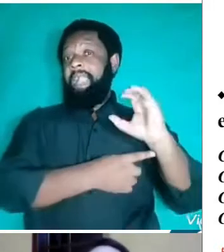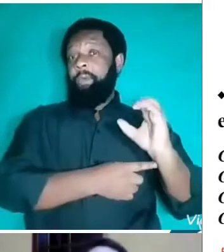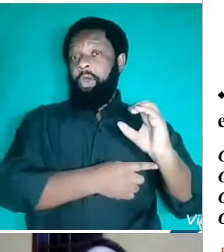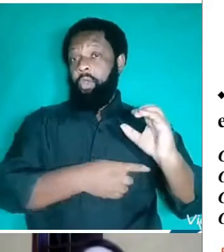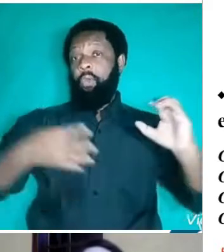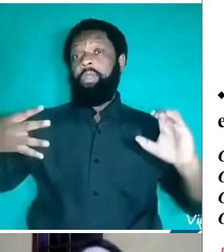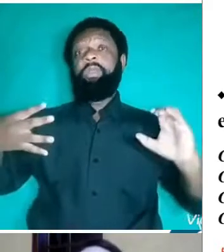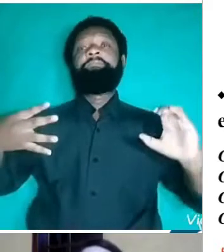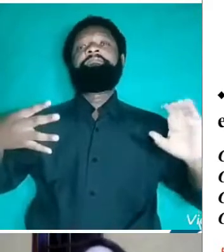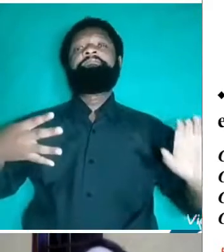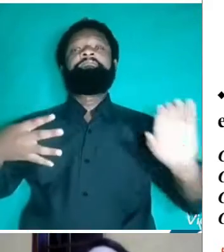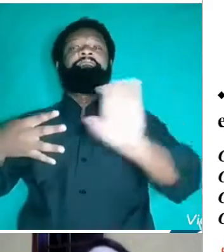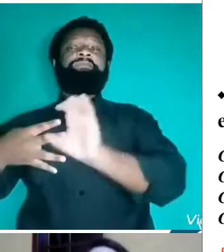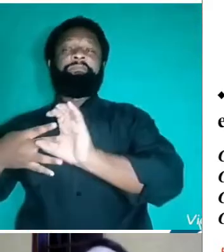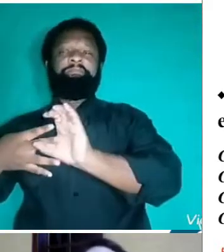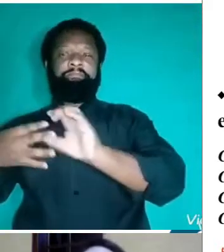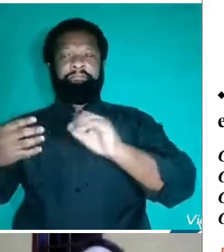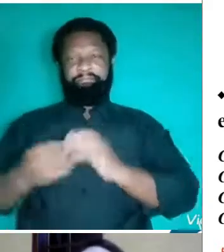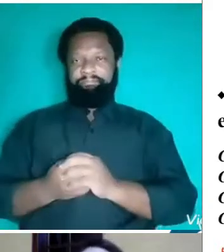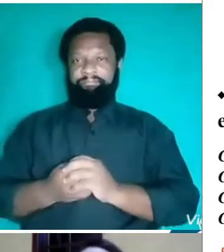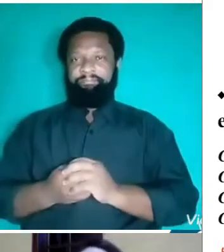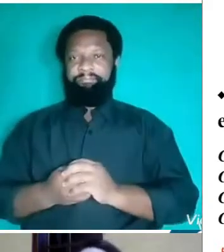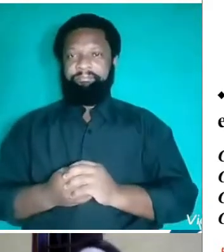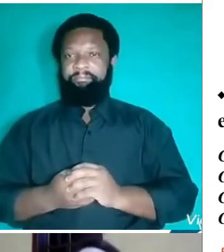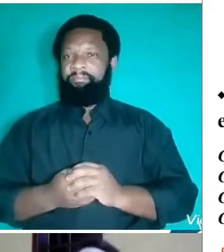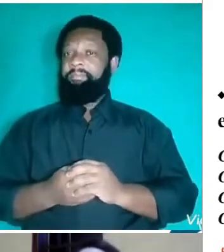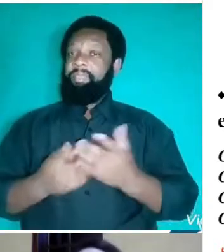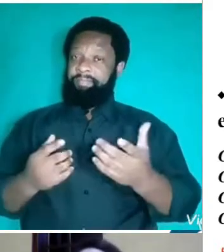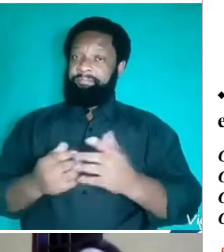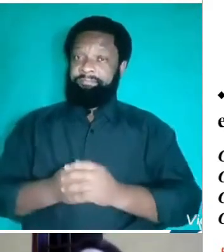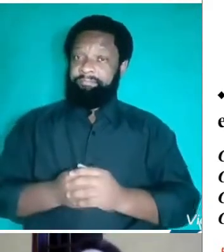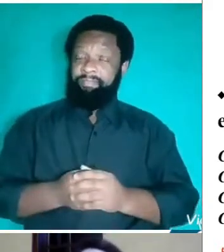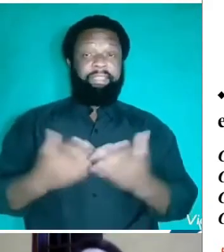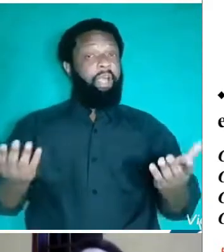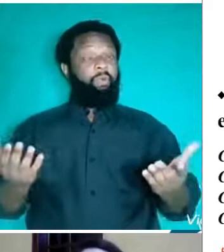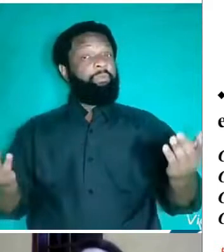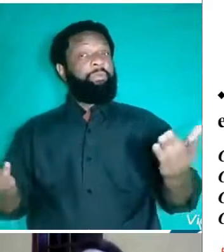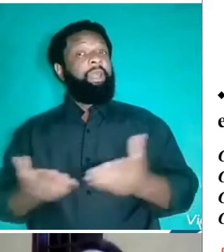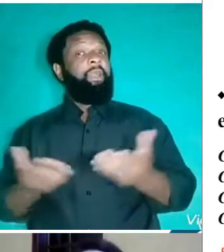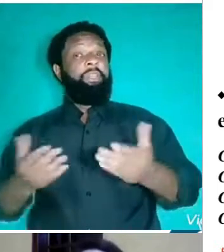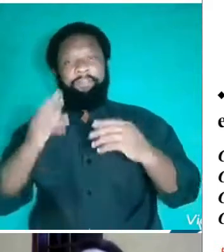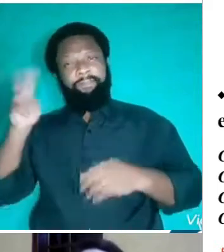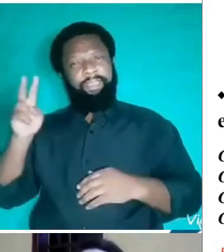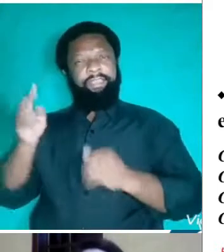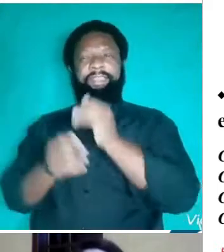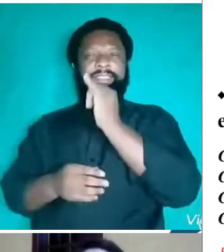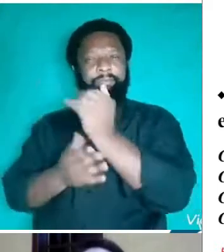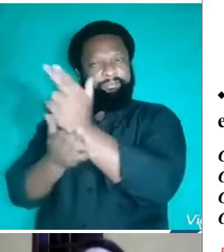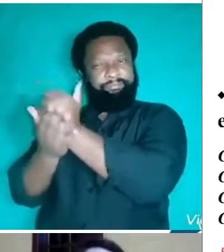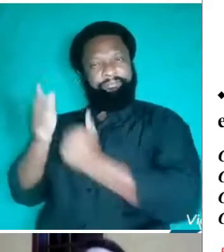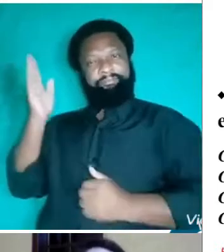o carbono quaternário é aquele ligado a 4 outros átomos de carbono. Então, galera, olhando aí